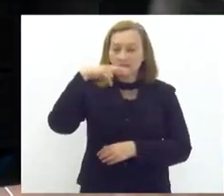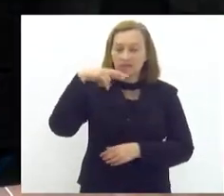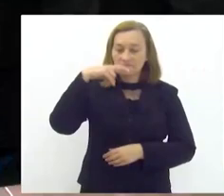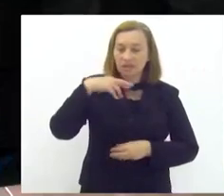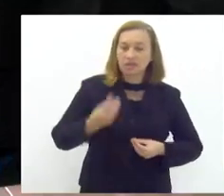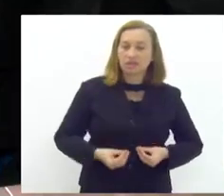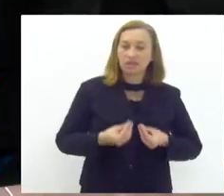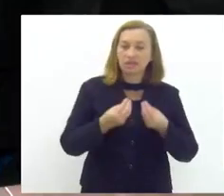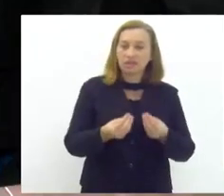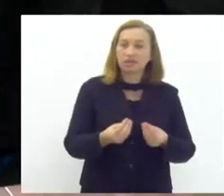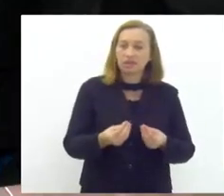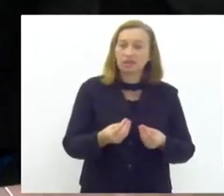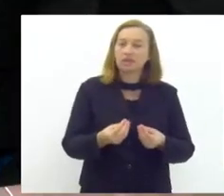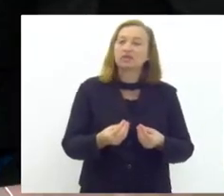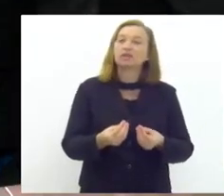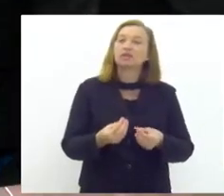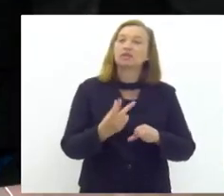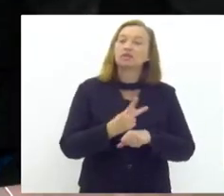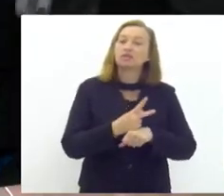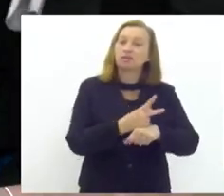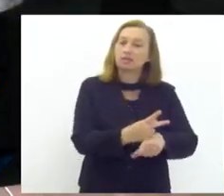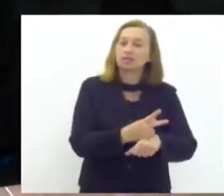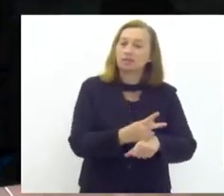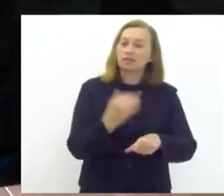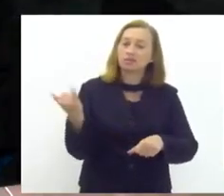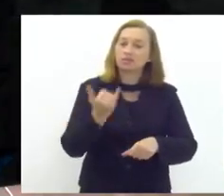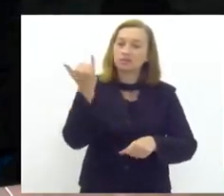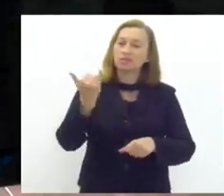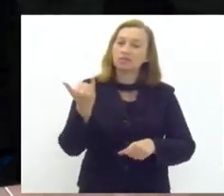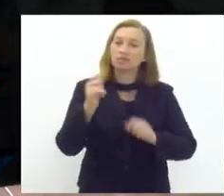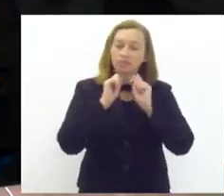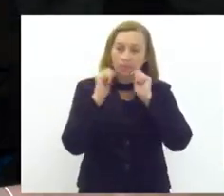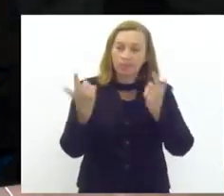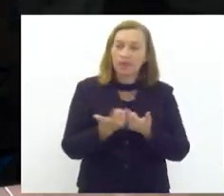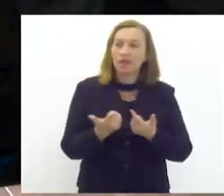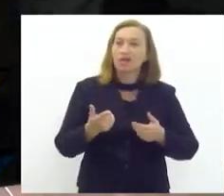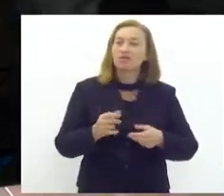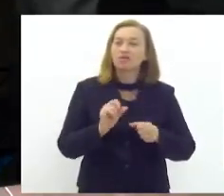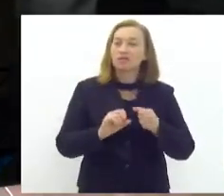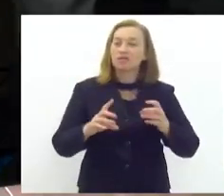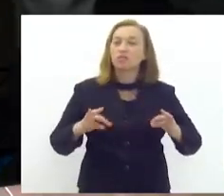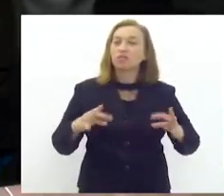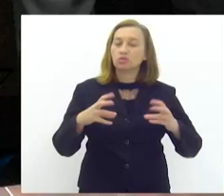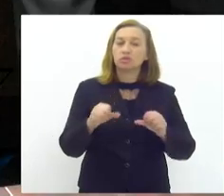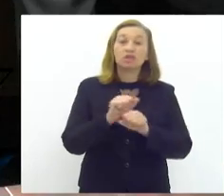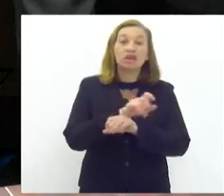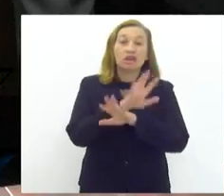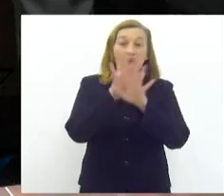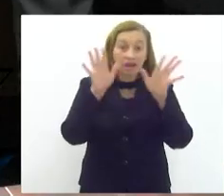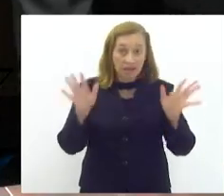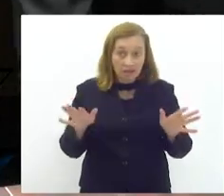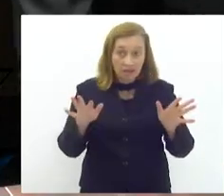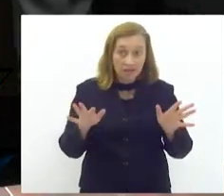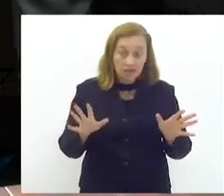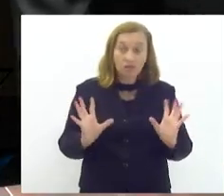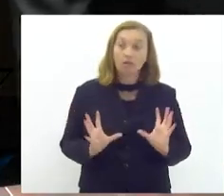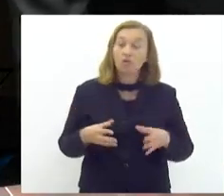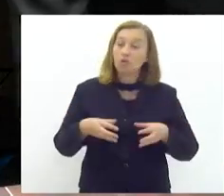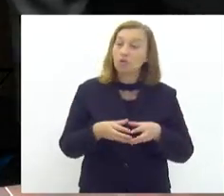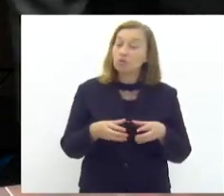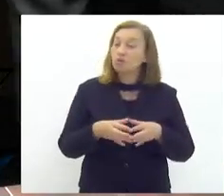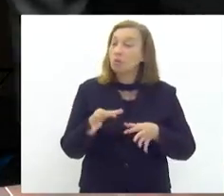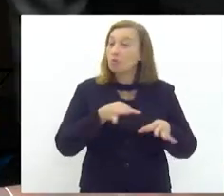essa importante honraria da Assembleia Legislativa fizemos isso com toda transparência uma comissão